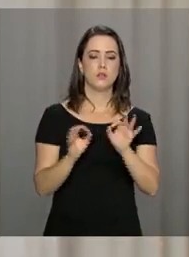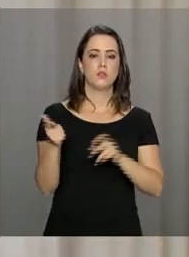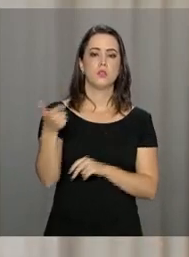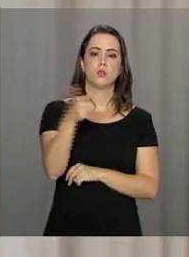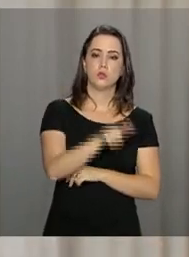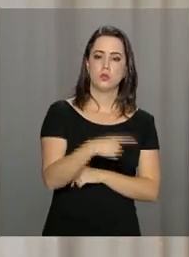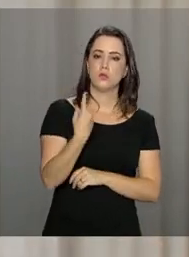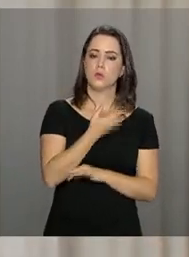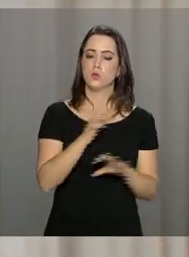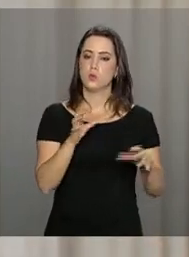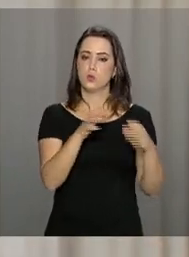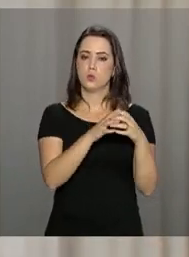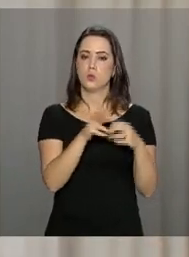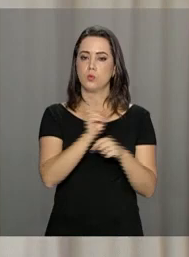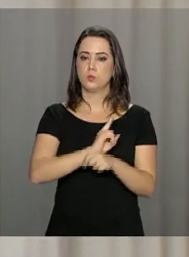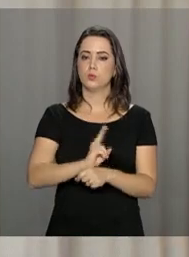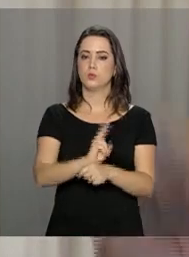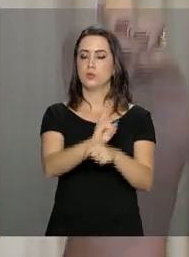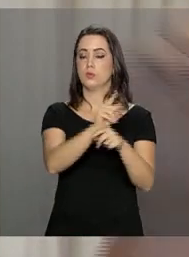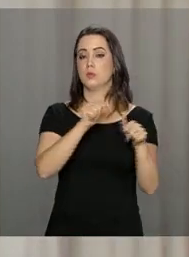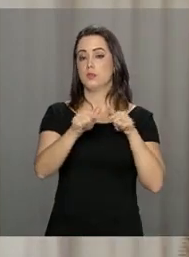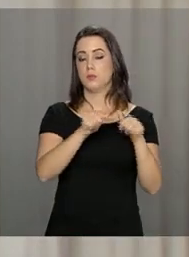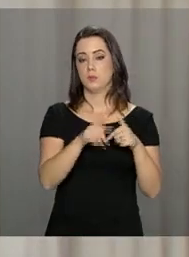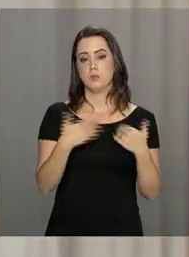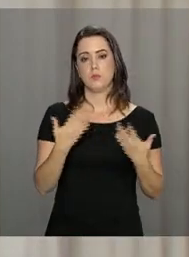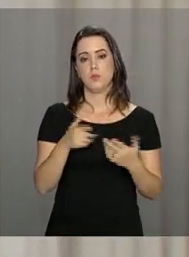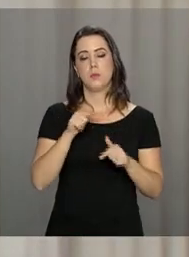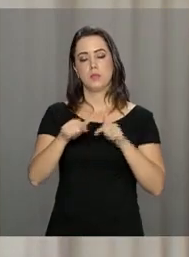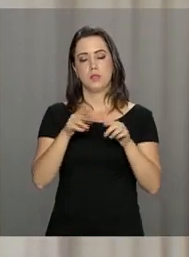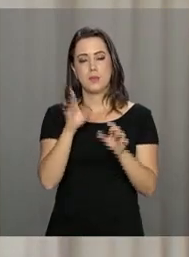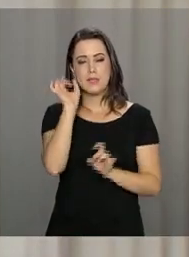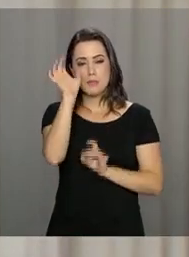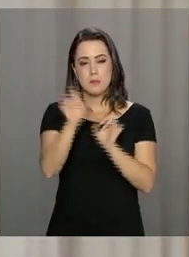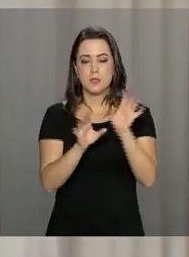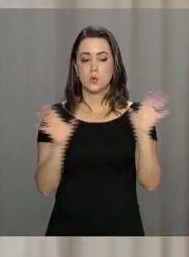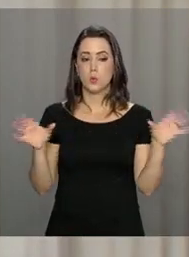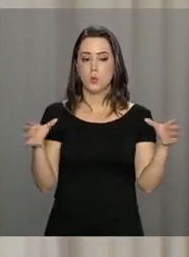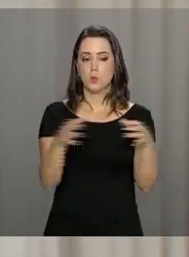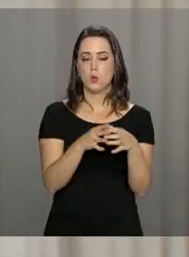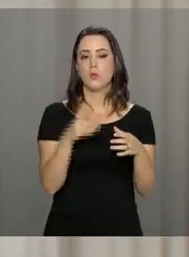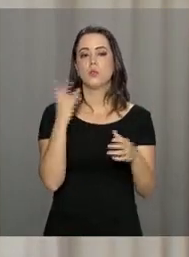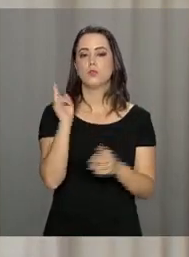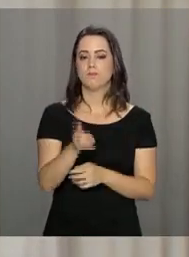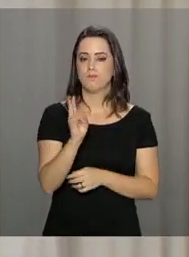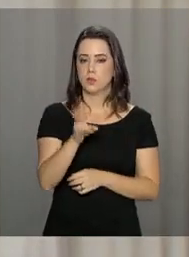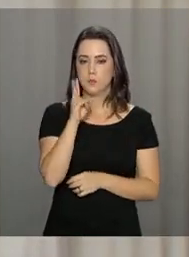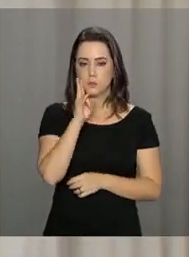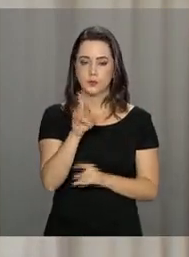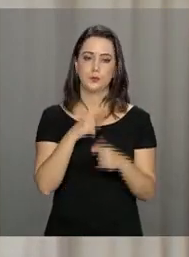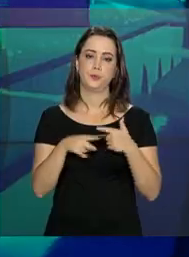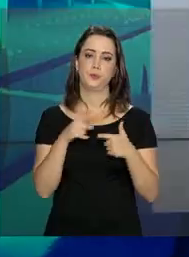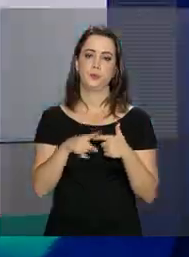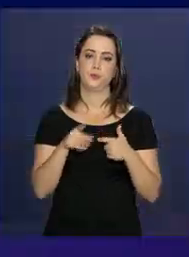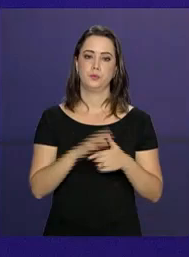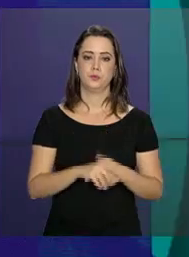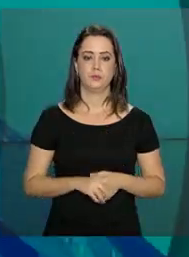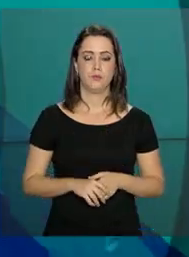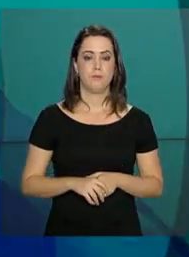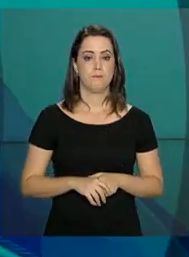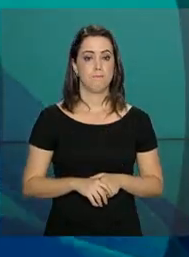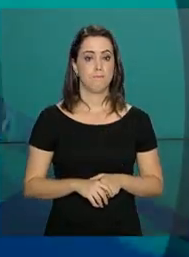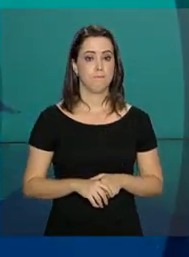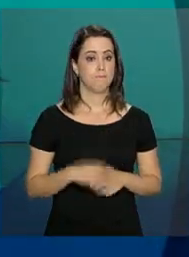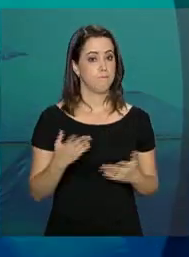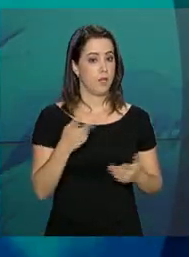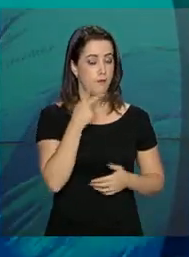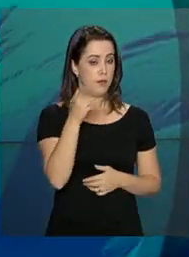a nossa rede de vigilância e saúde do trabalhador para atuar especificamente onde a gente ainda continua encontrando problemas e ainda